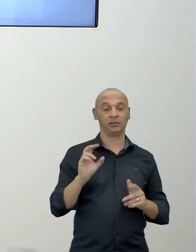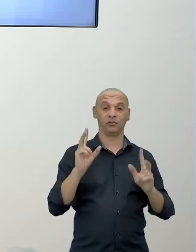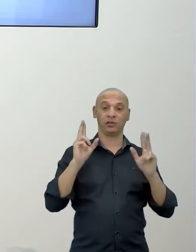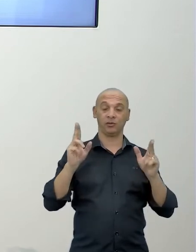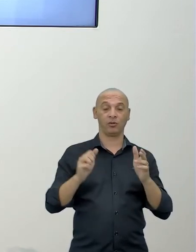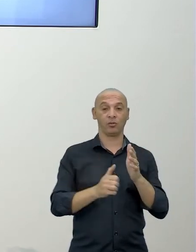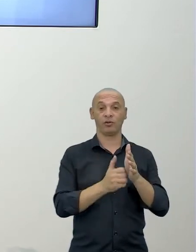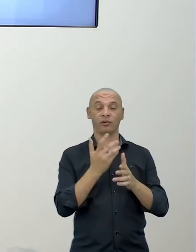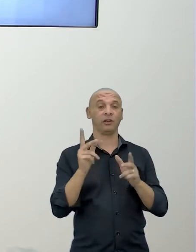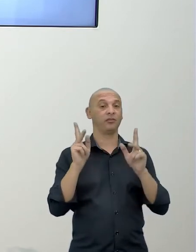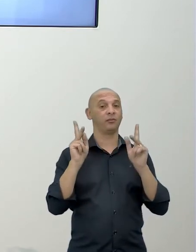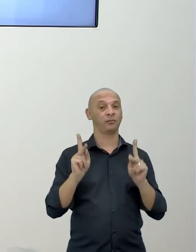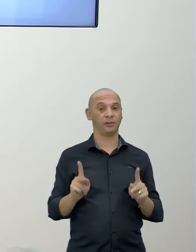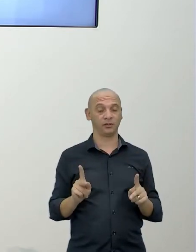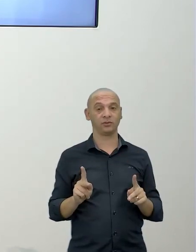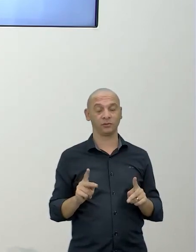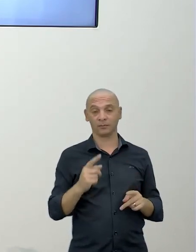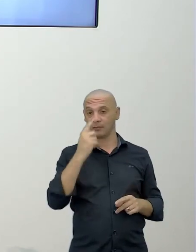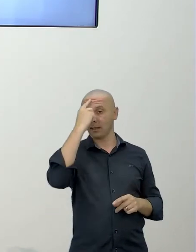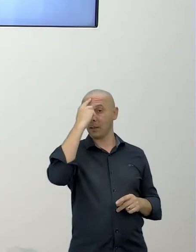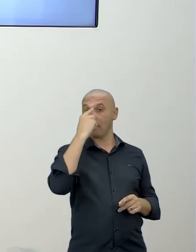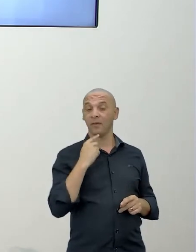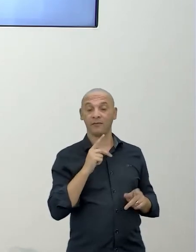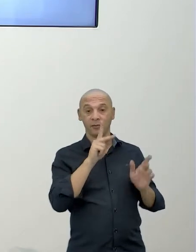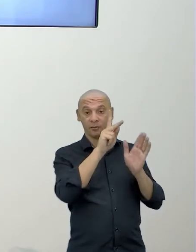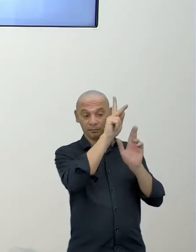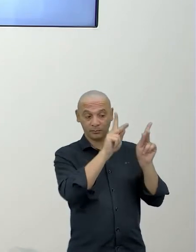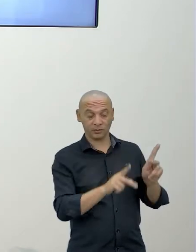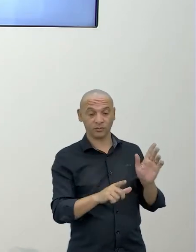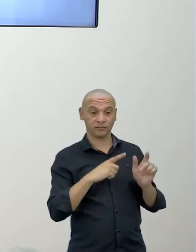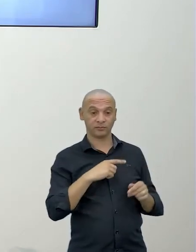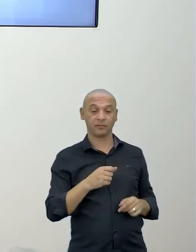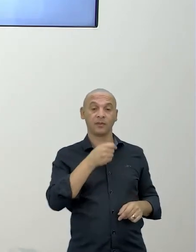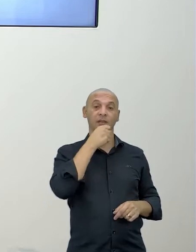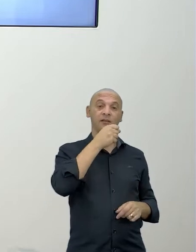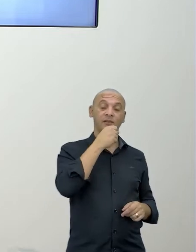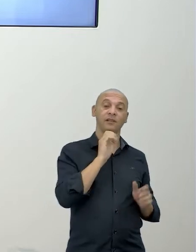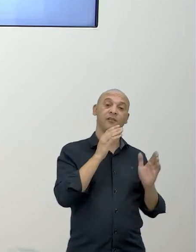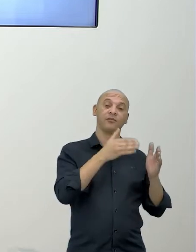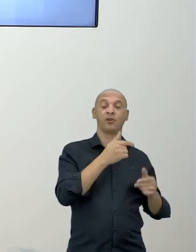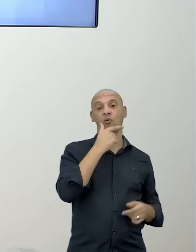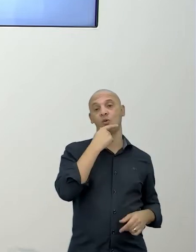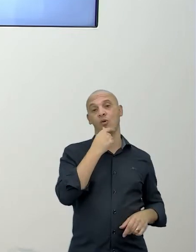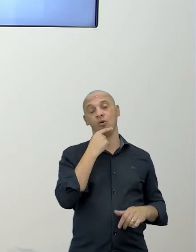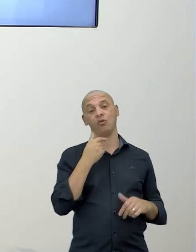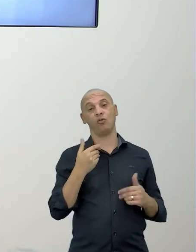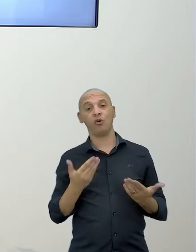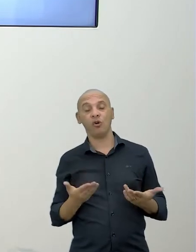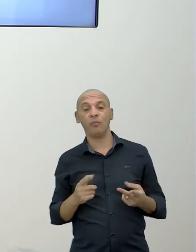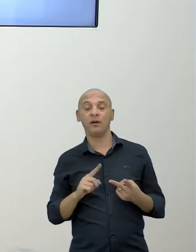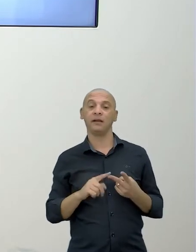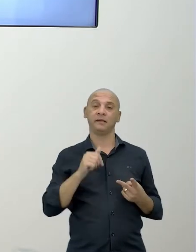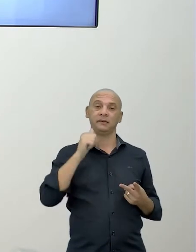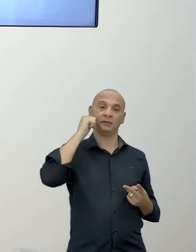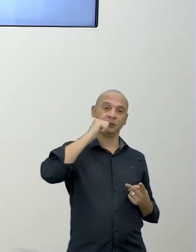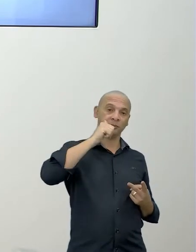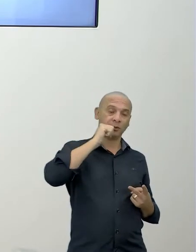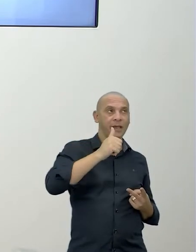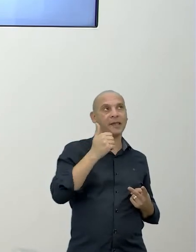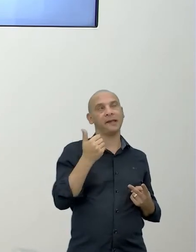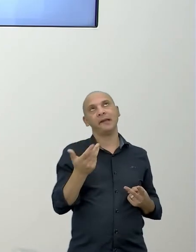O ideal é que você sempre tenha uma amostragem meio parecida em quantidade dessas pessoas e estabelecer o perfil que